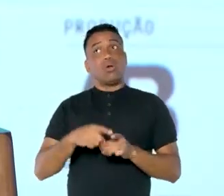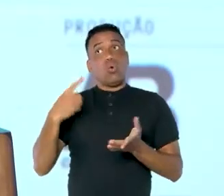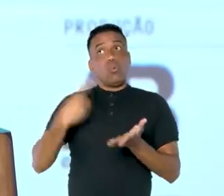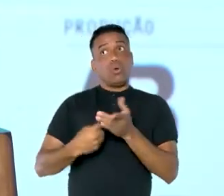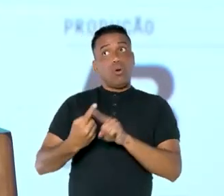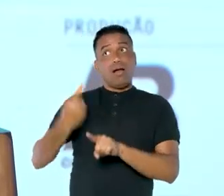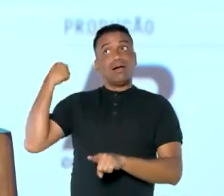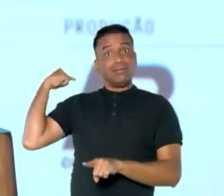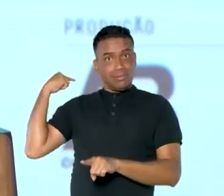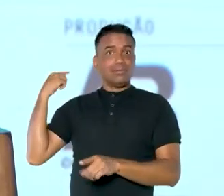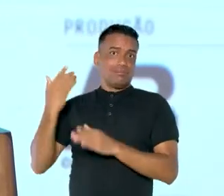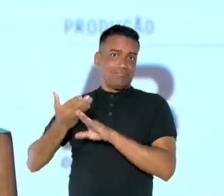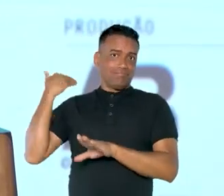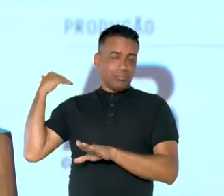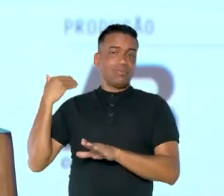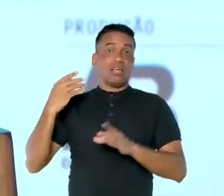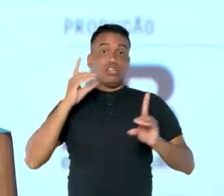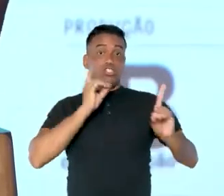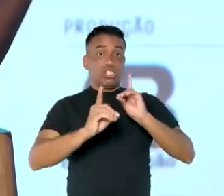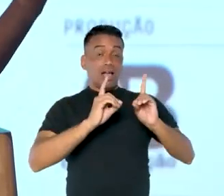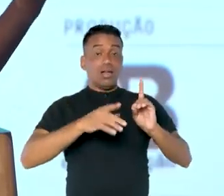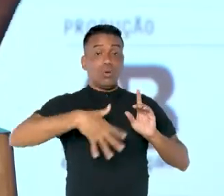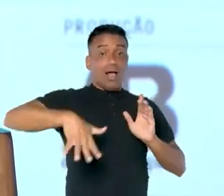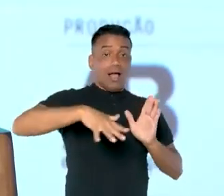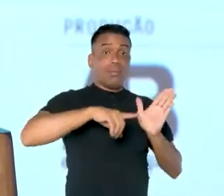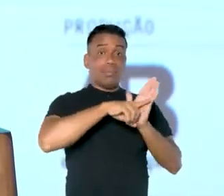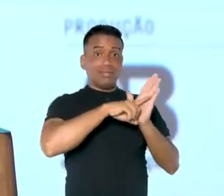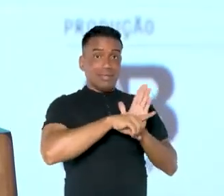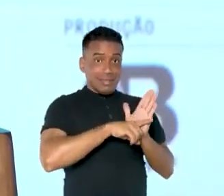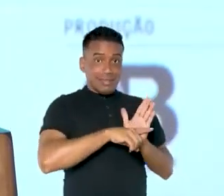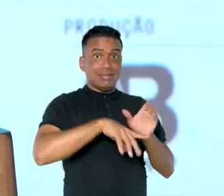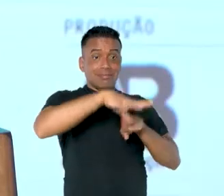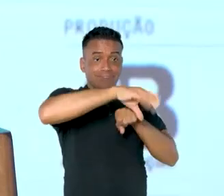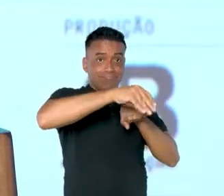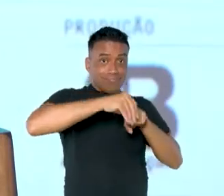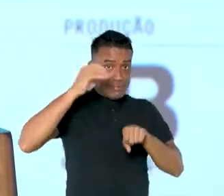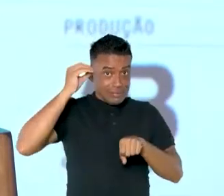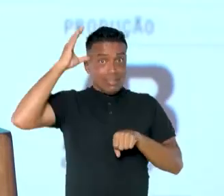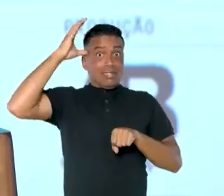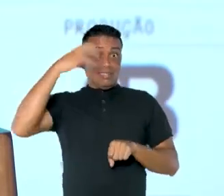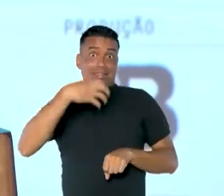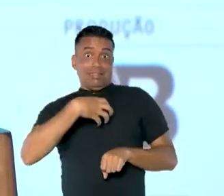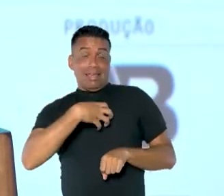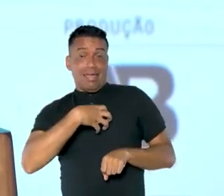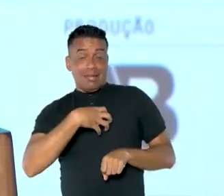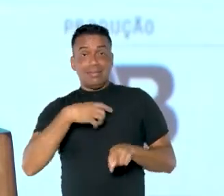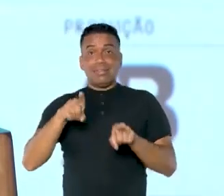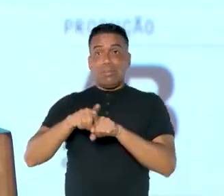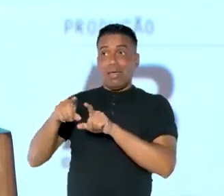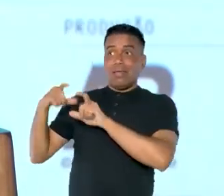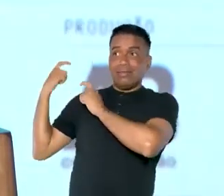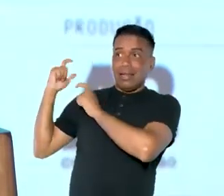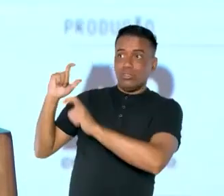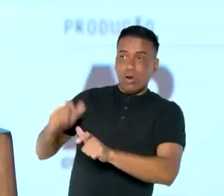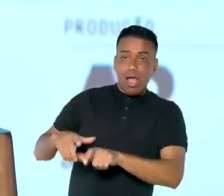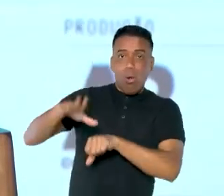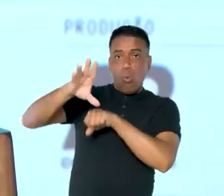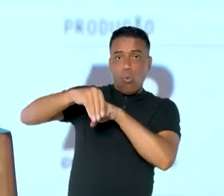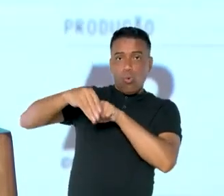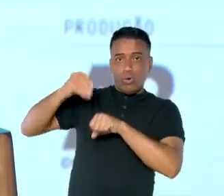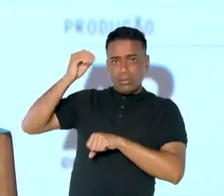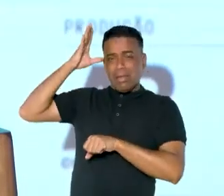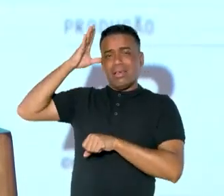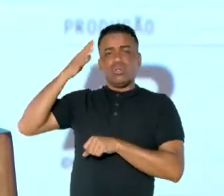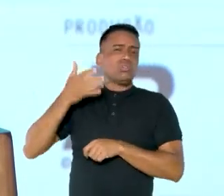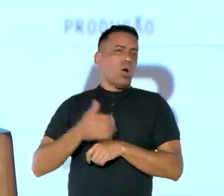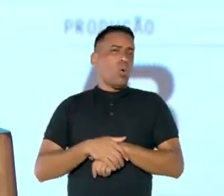cheia. Eventualmente, alguns telespectadores são convidados a interagir com os convidados e estes recebem o microfone quando falam.